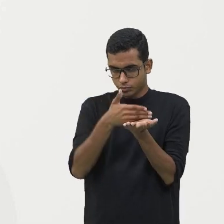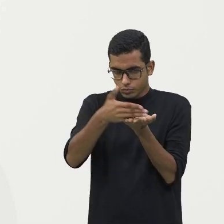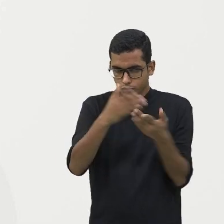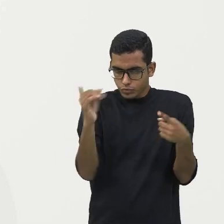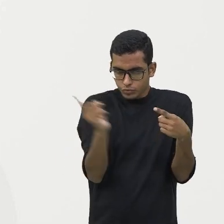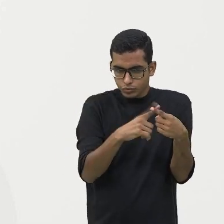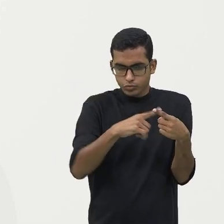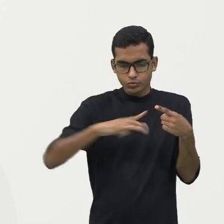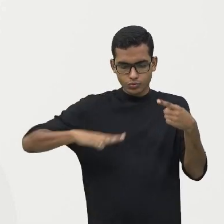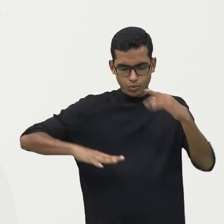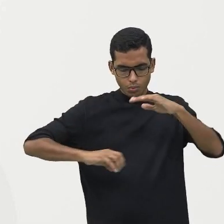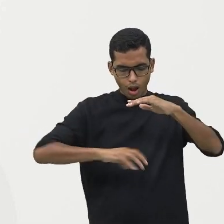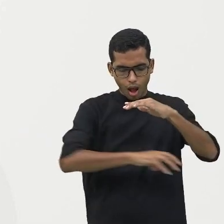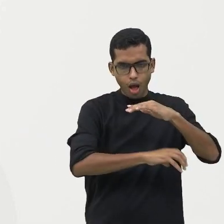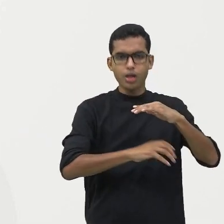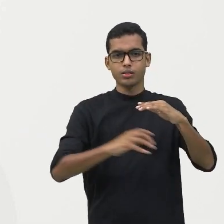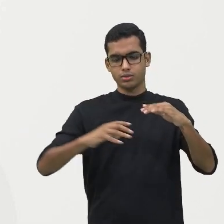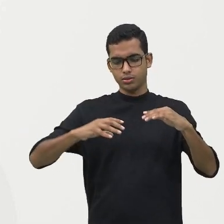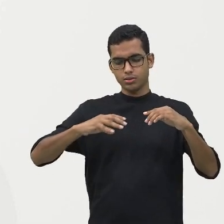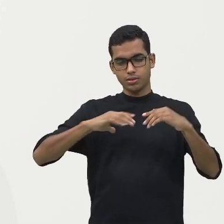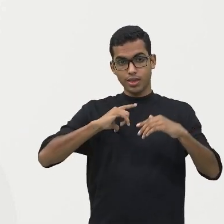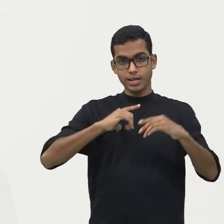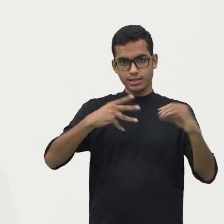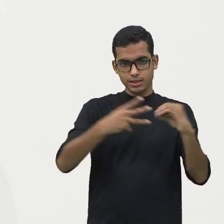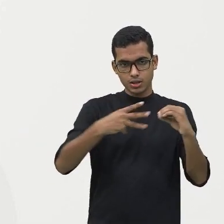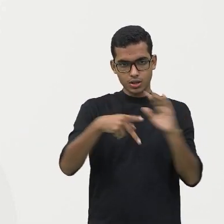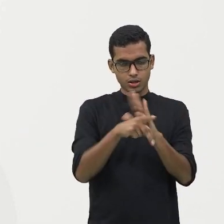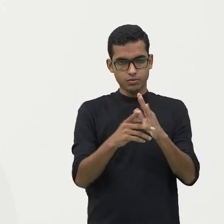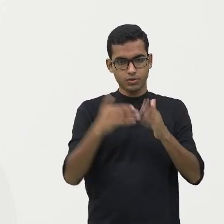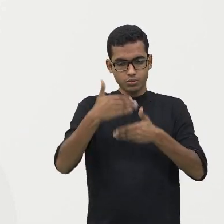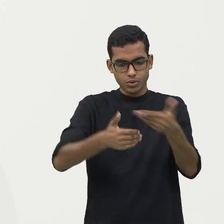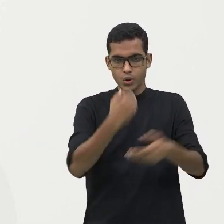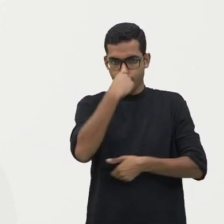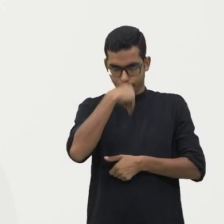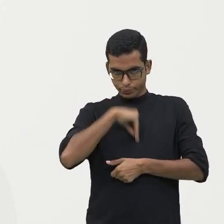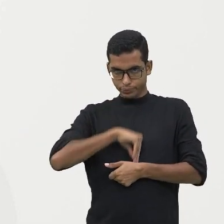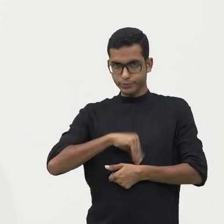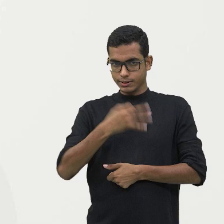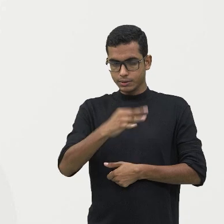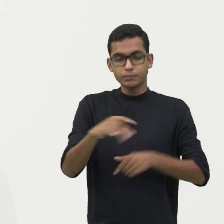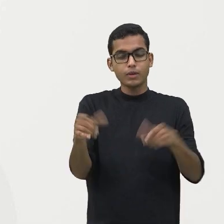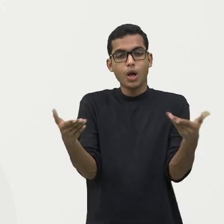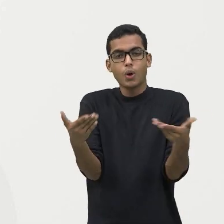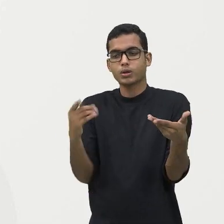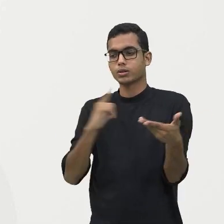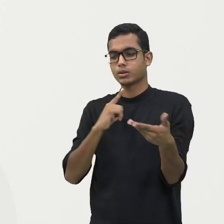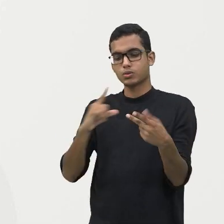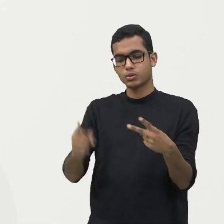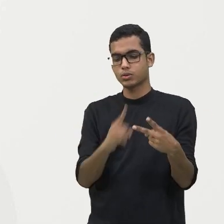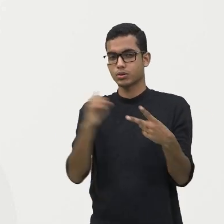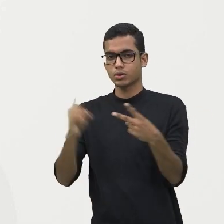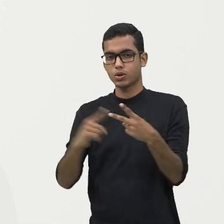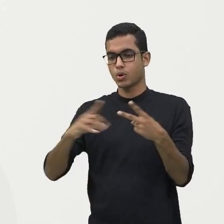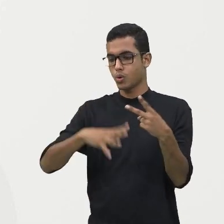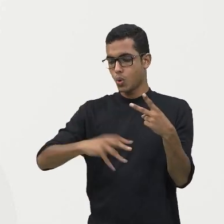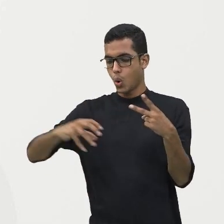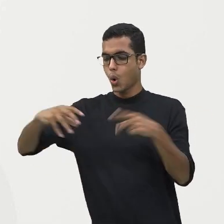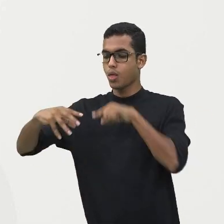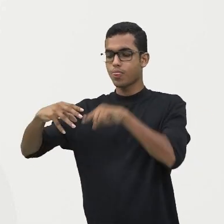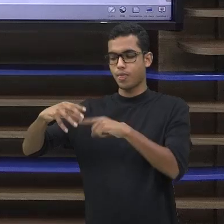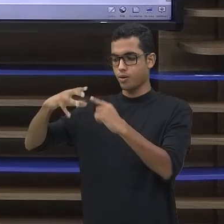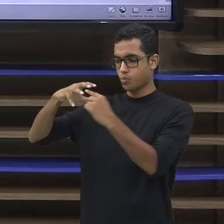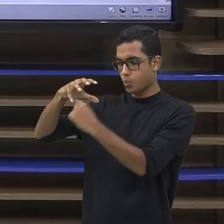mais complexo, ó. A água viva, ela já tem células, mais cavidades digestivas, ok? Vamos dar uma olhada